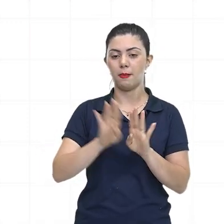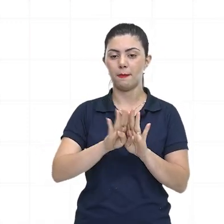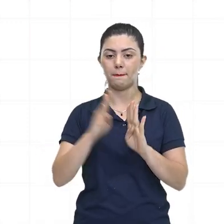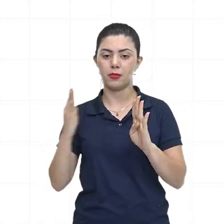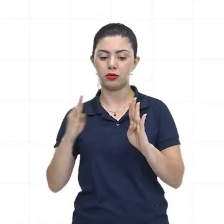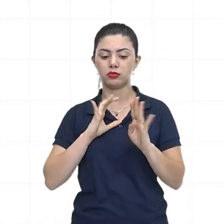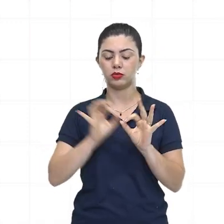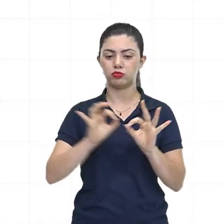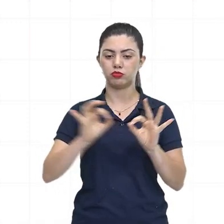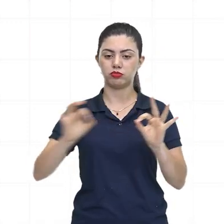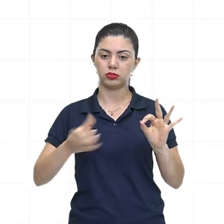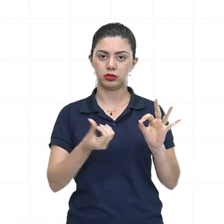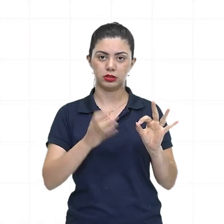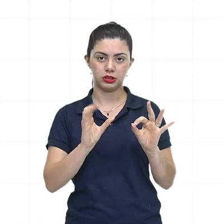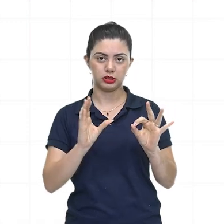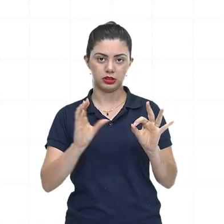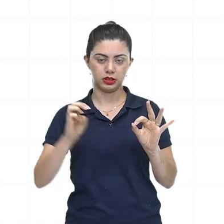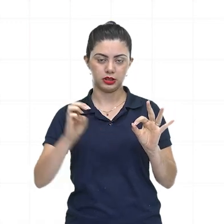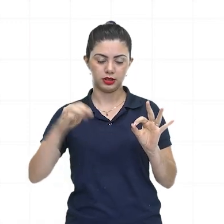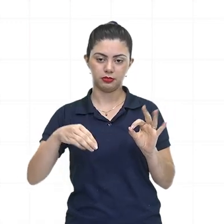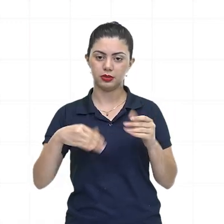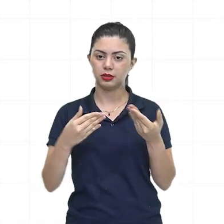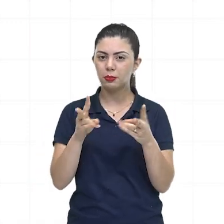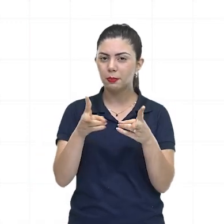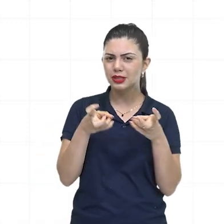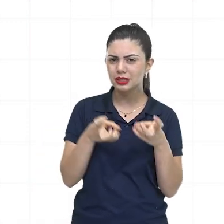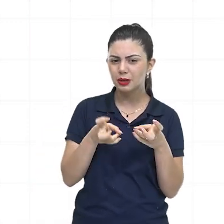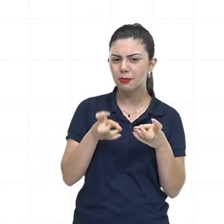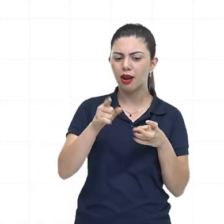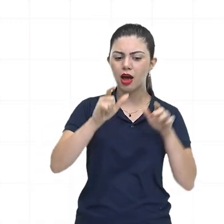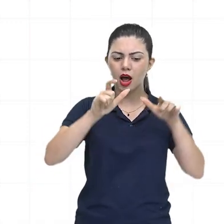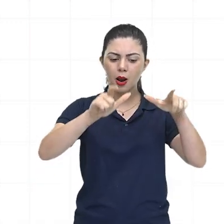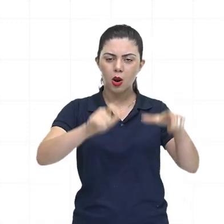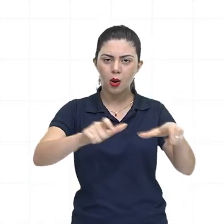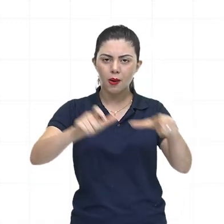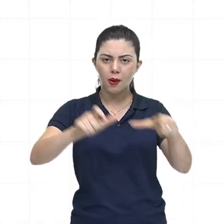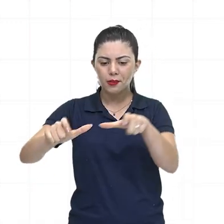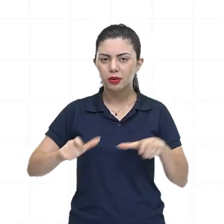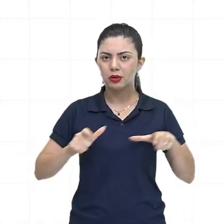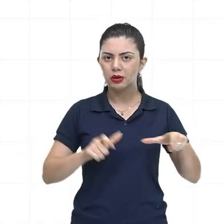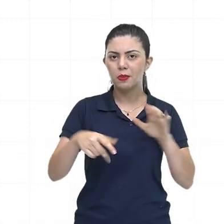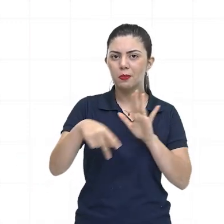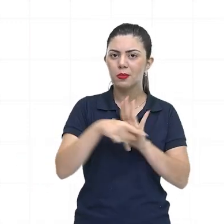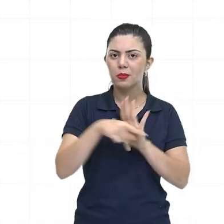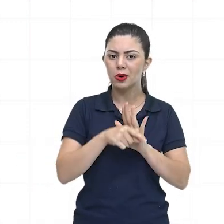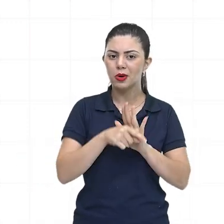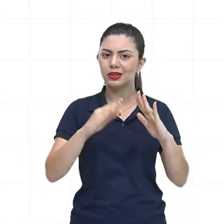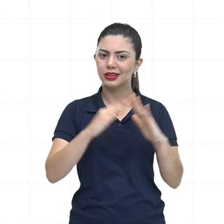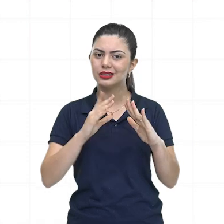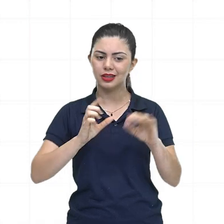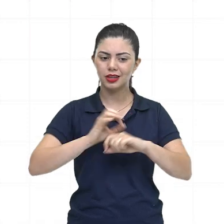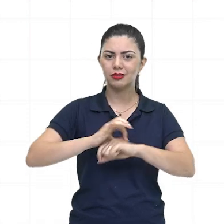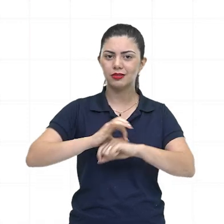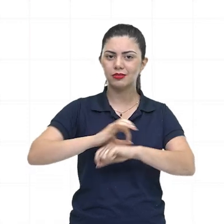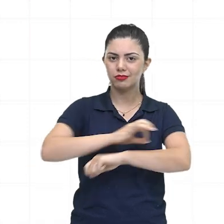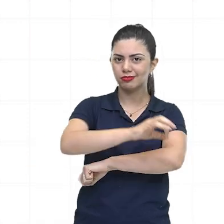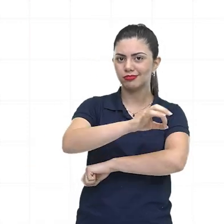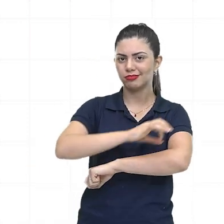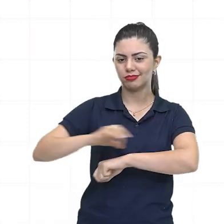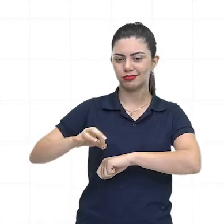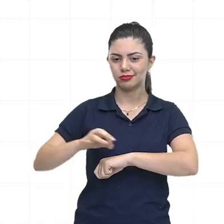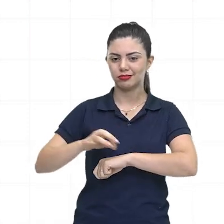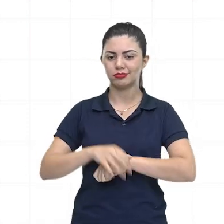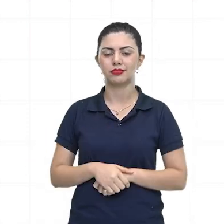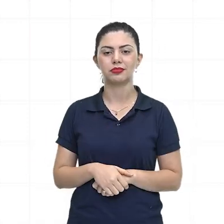largura. Então, cada compartimento da casa possui as suas especificidades, Esses valores aqui, pessoal, indicam